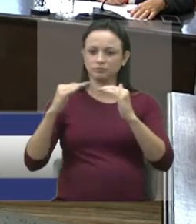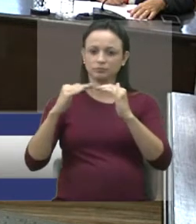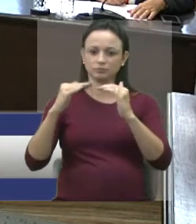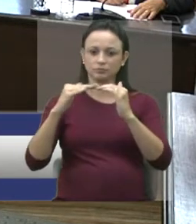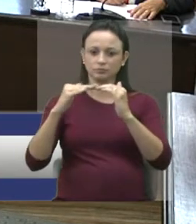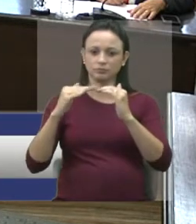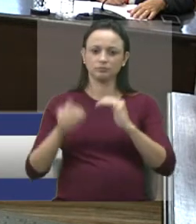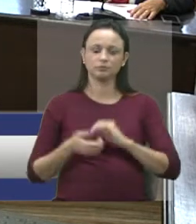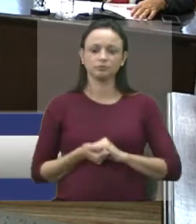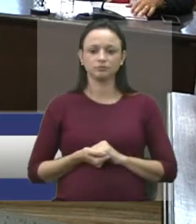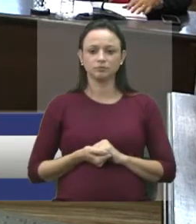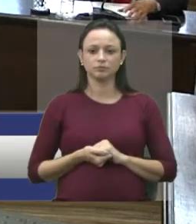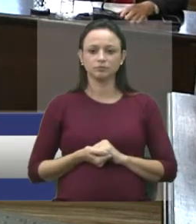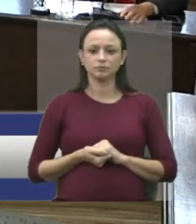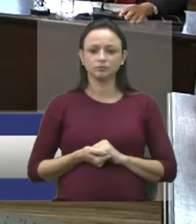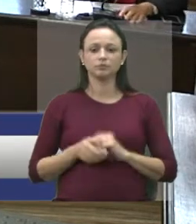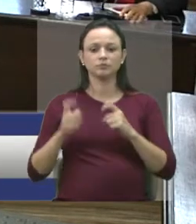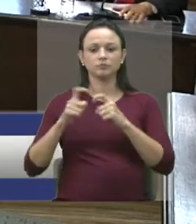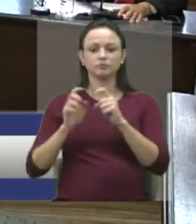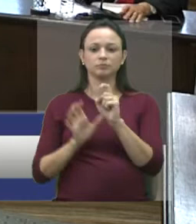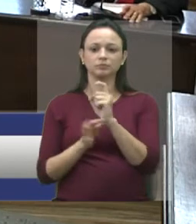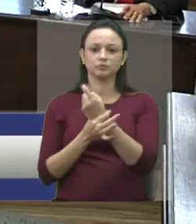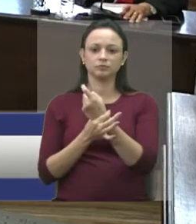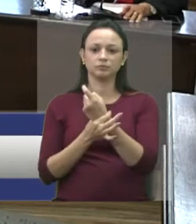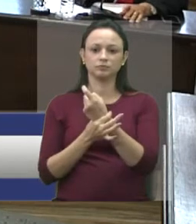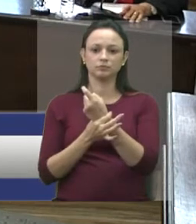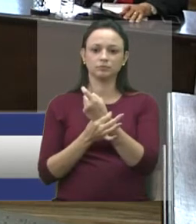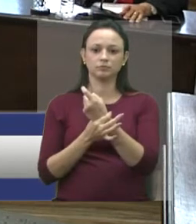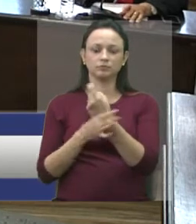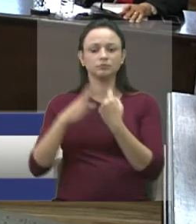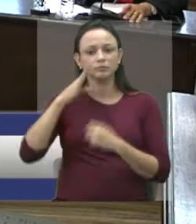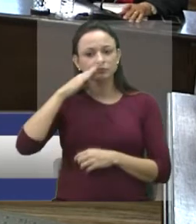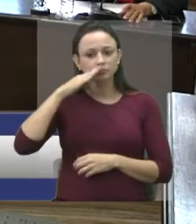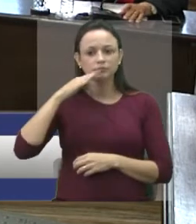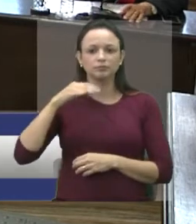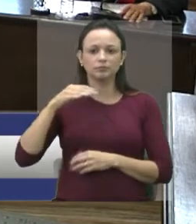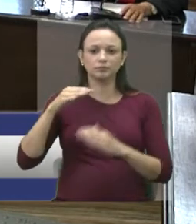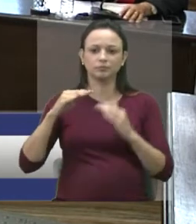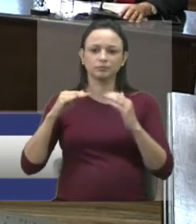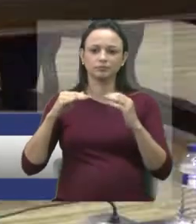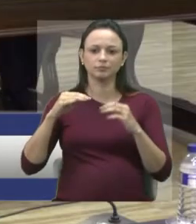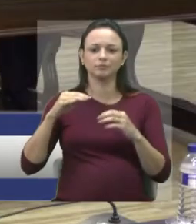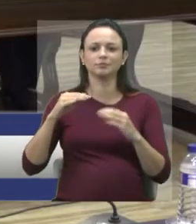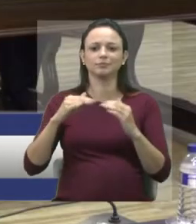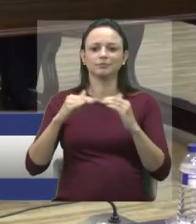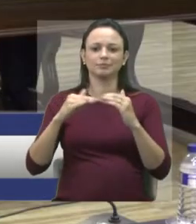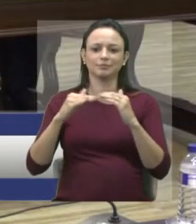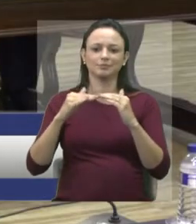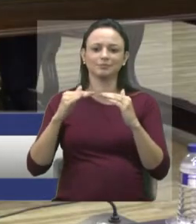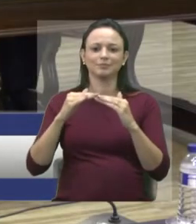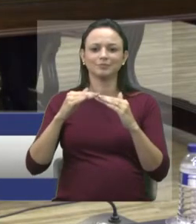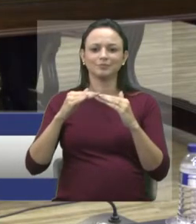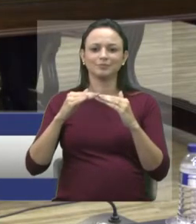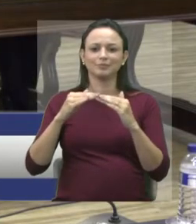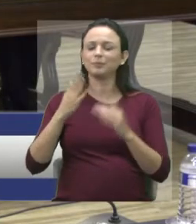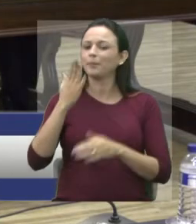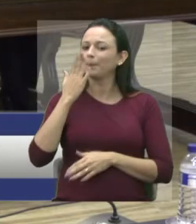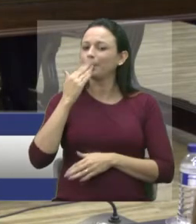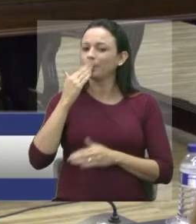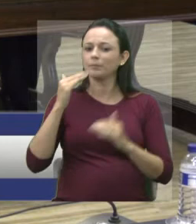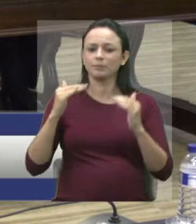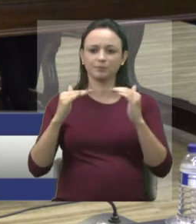Favorável. José Segura. Favorável. José Carlos Borgo.